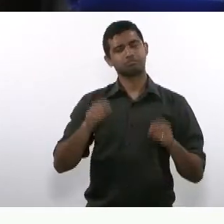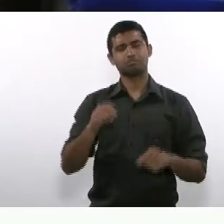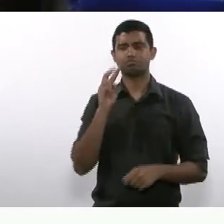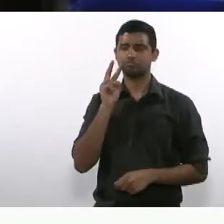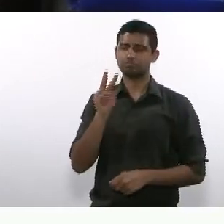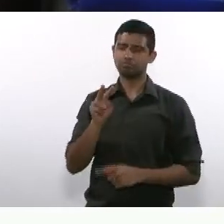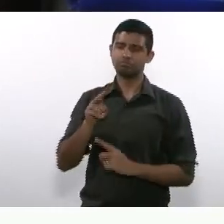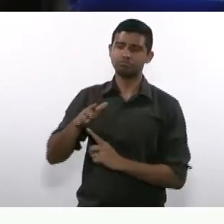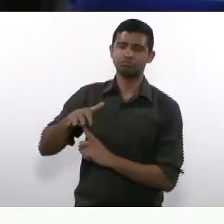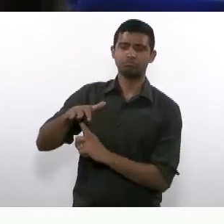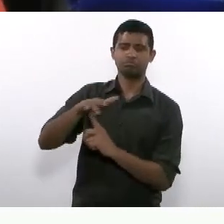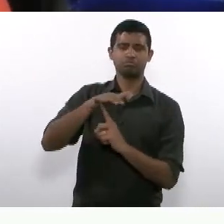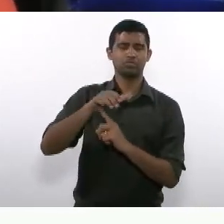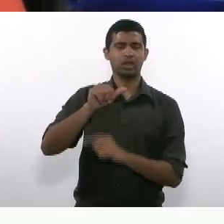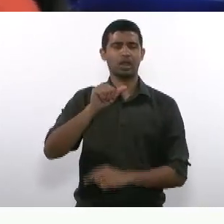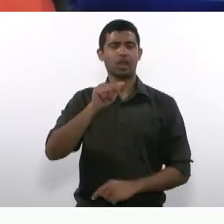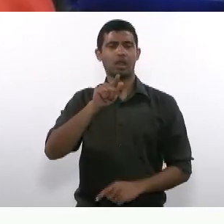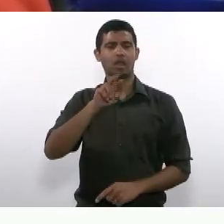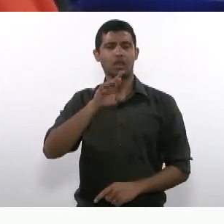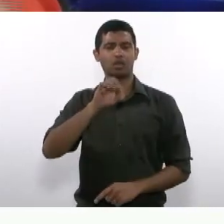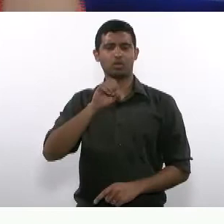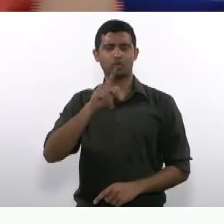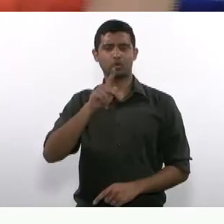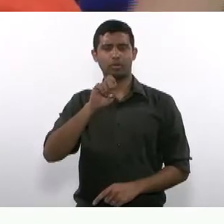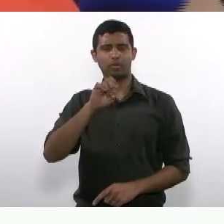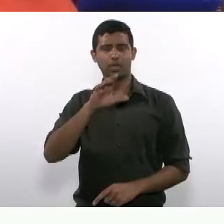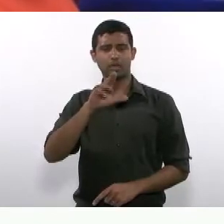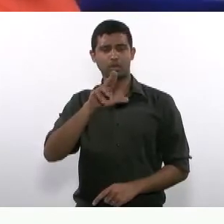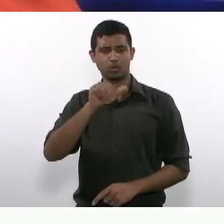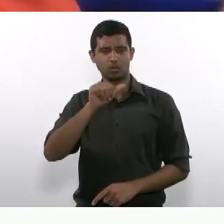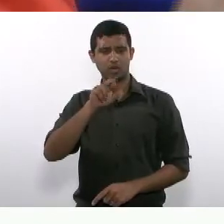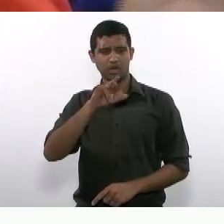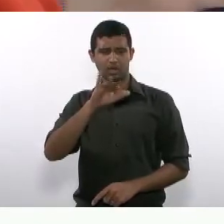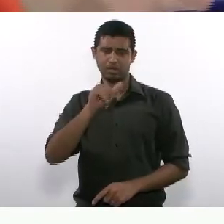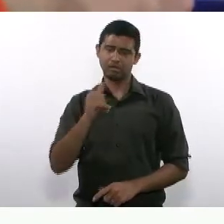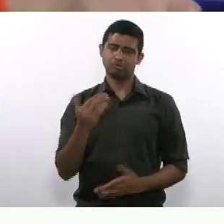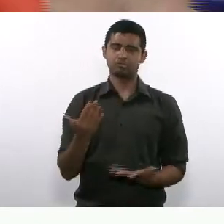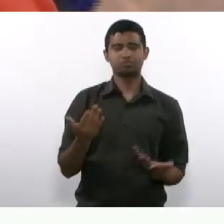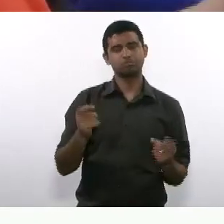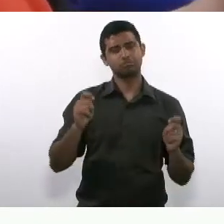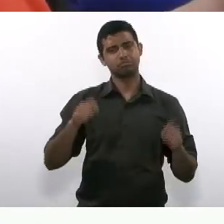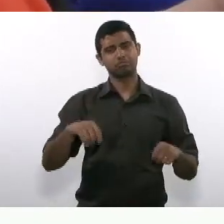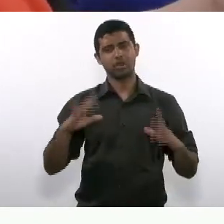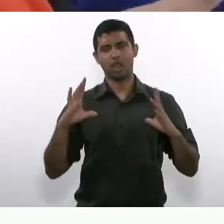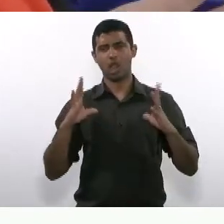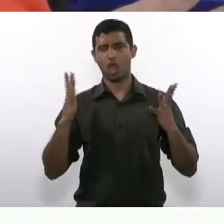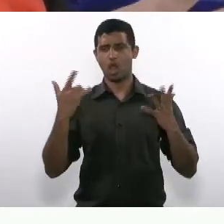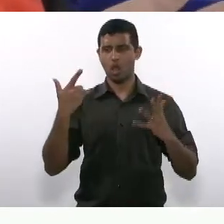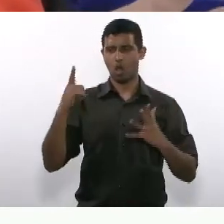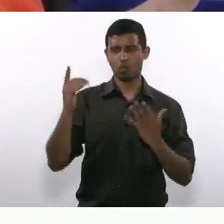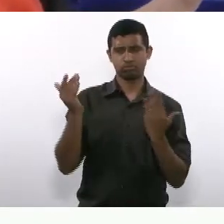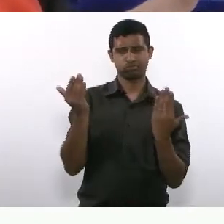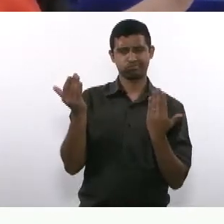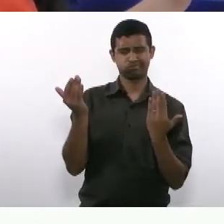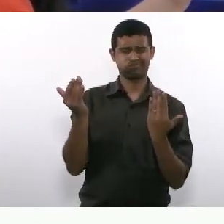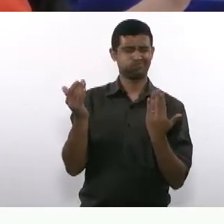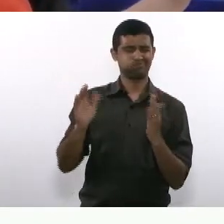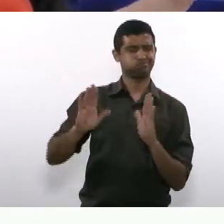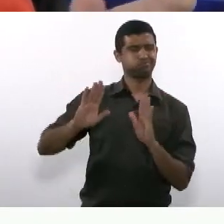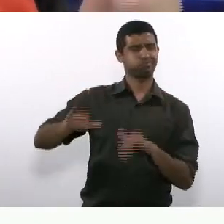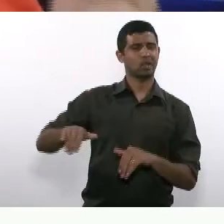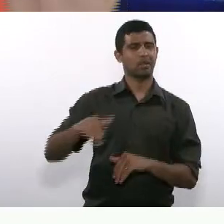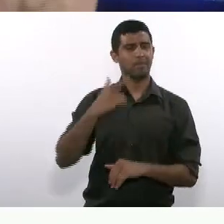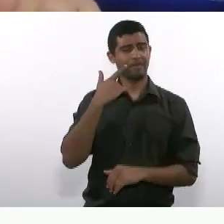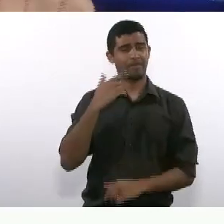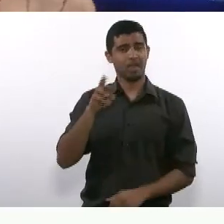feira agropecuária, ela é algo comparado a outros eventos de menor importância, mas para aquela